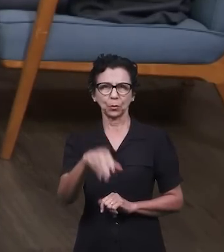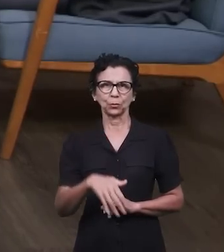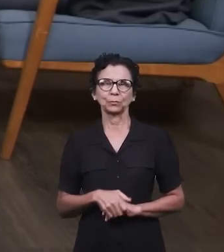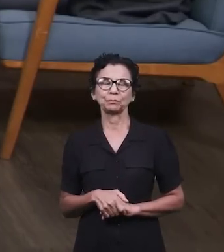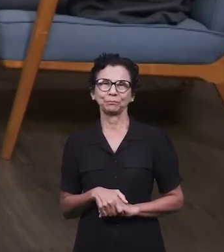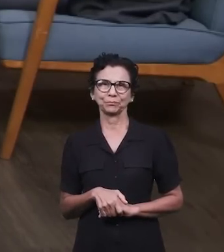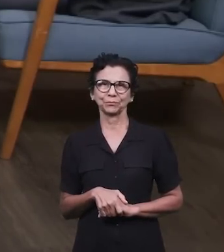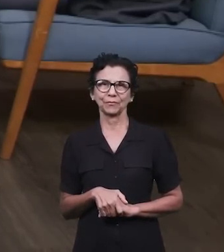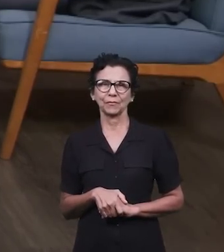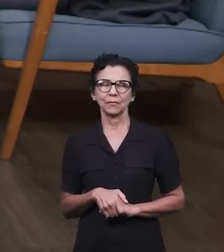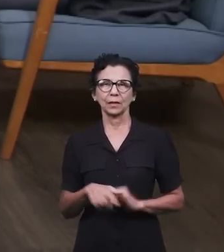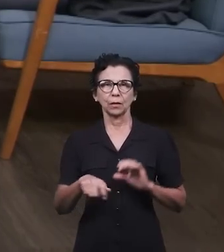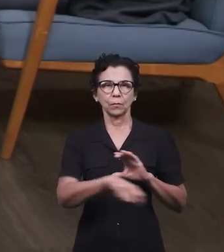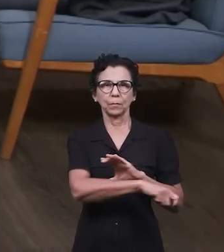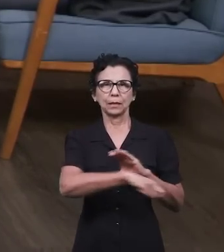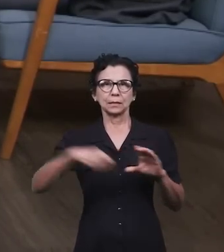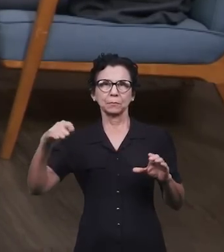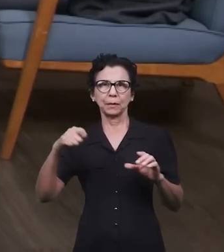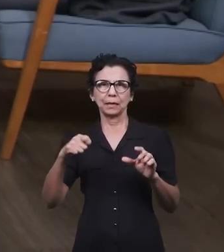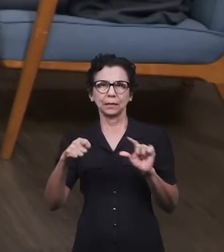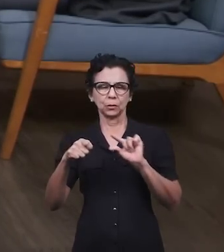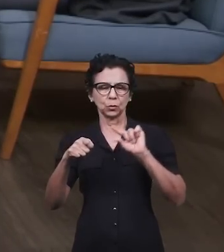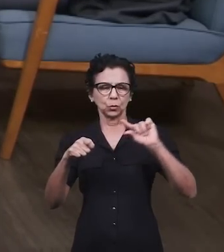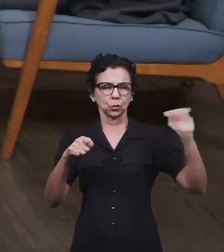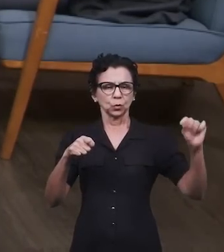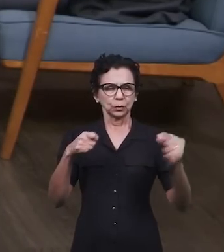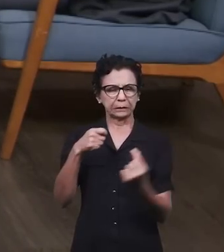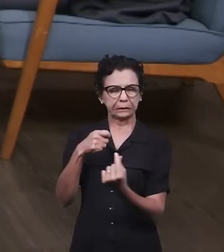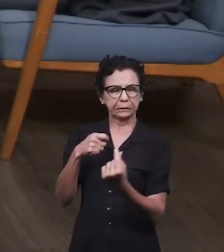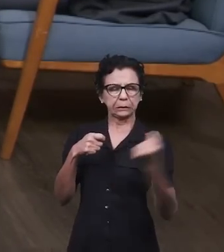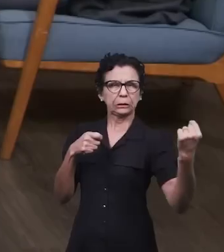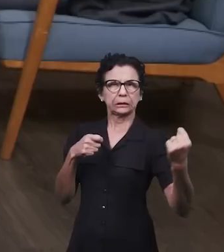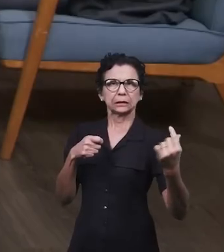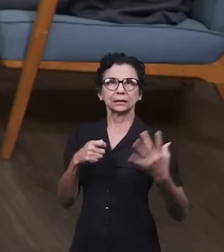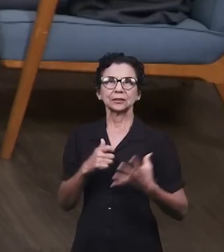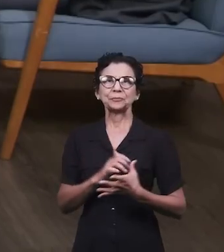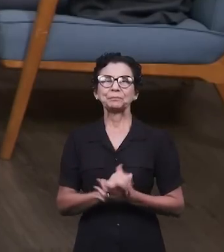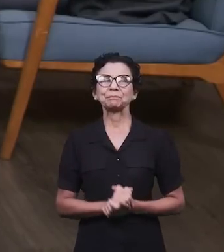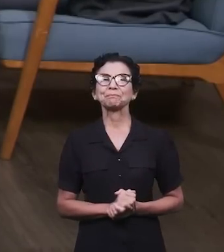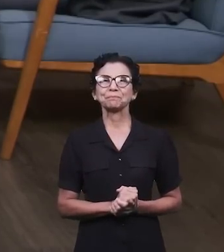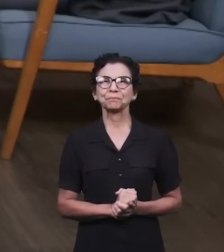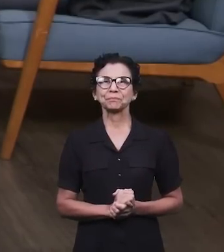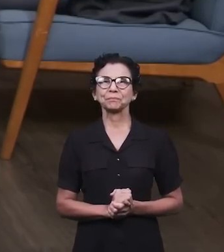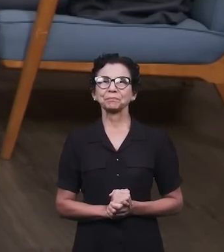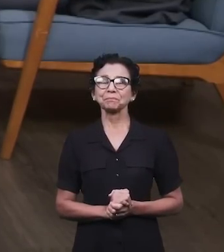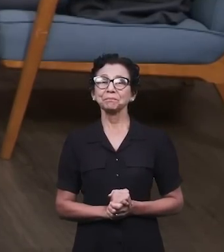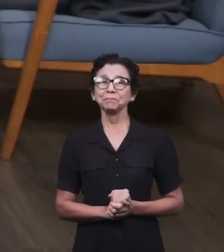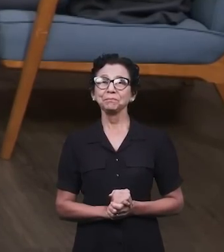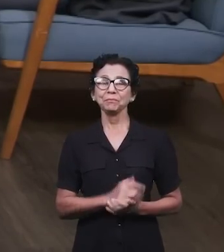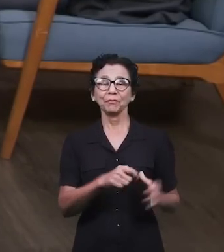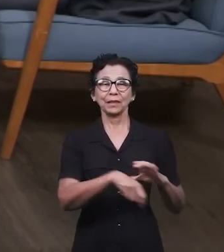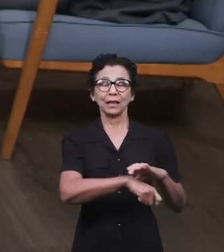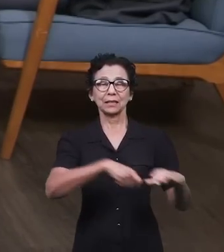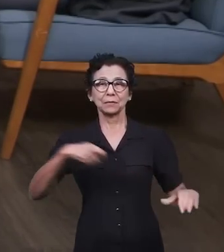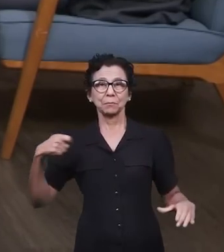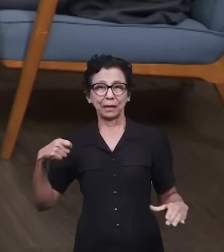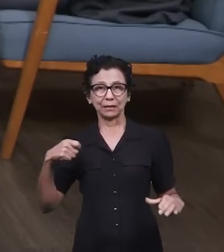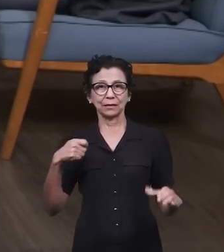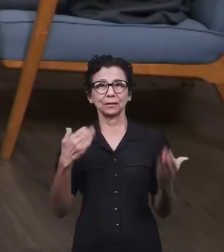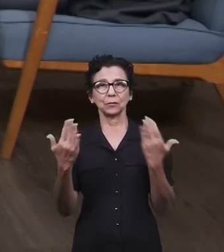aguda de 2 fios. Tudo começa a partir da palavra. Essa